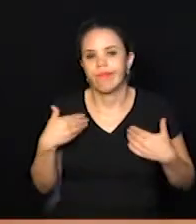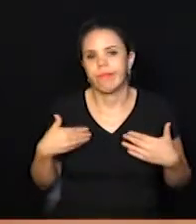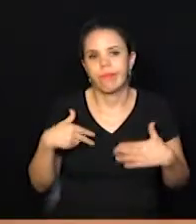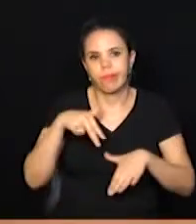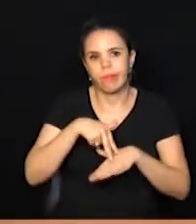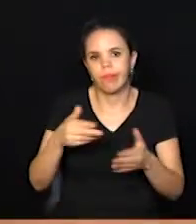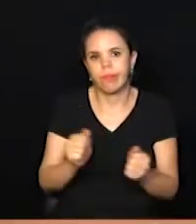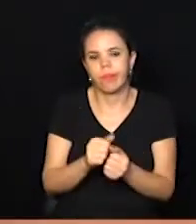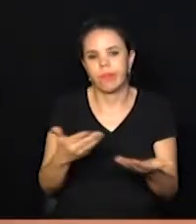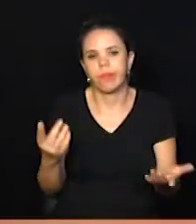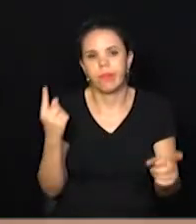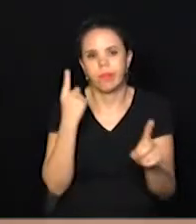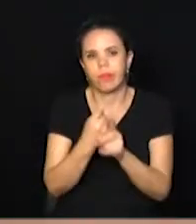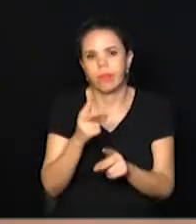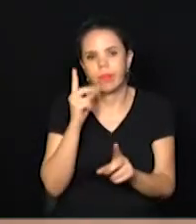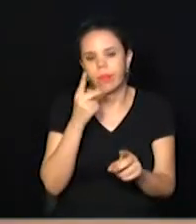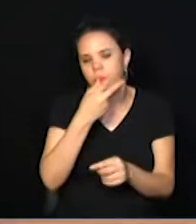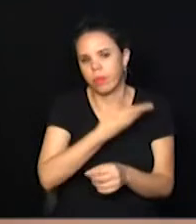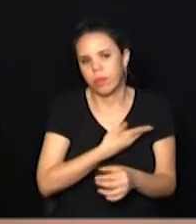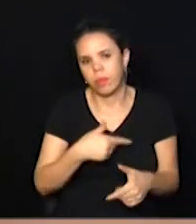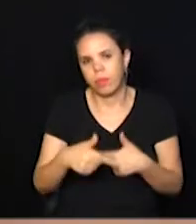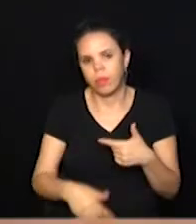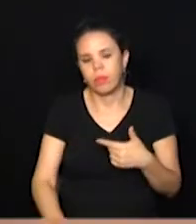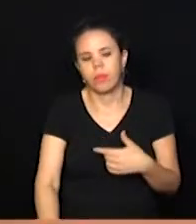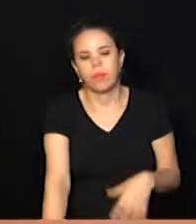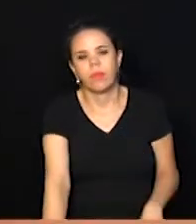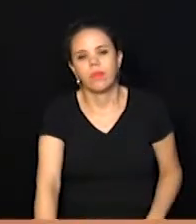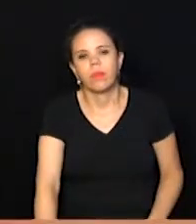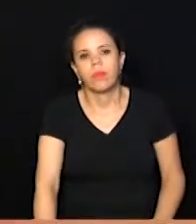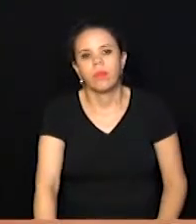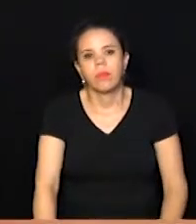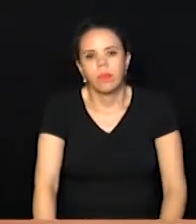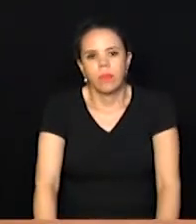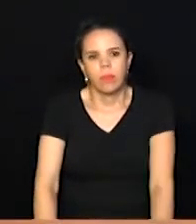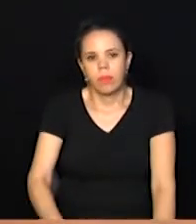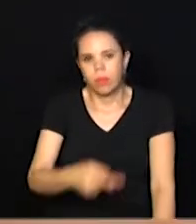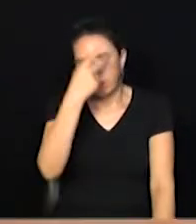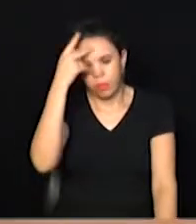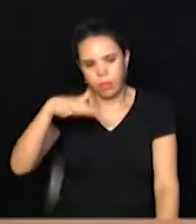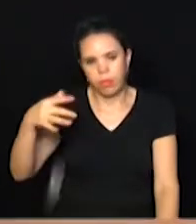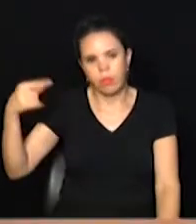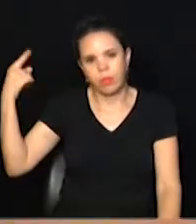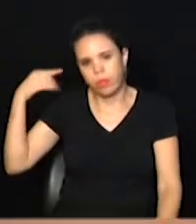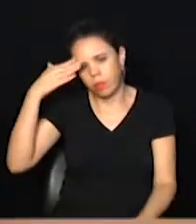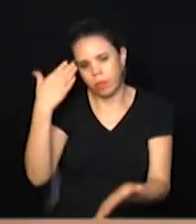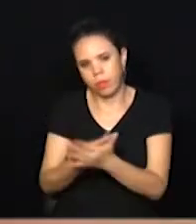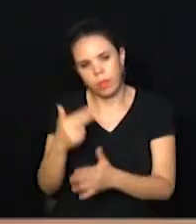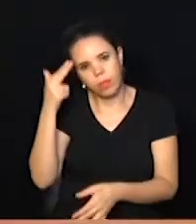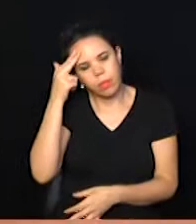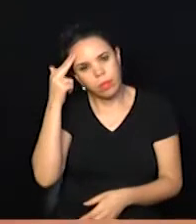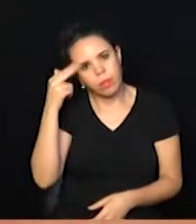aqui, encontrando, revendo vários companheiros, vários camaradas, né? Vários daqueles que acreditaram num sonho,